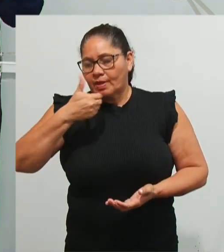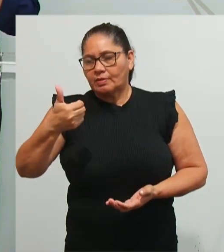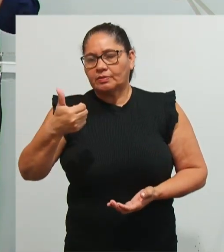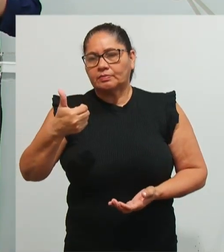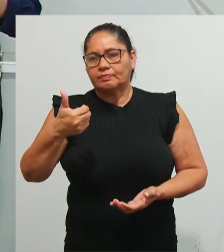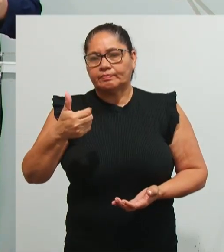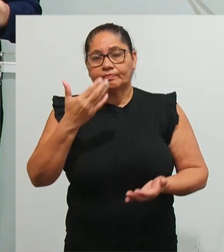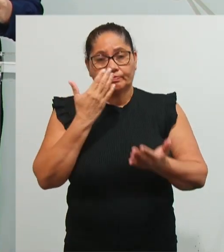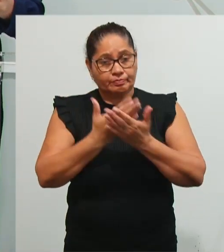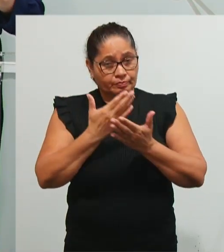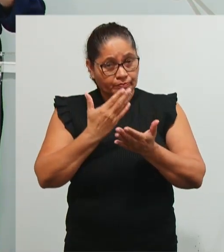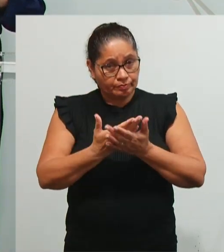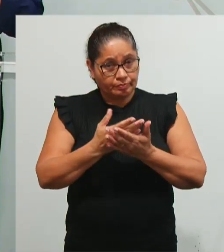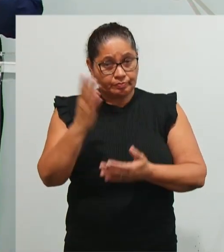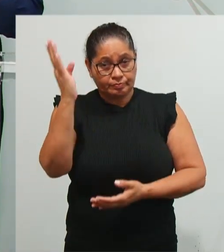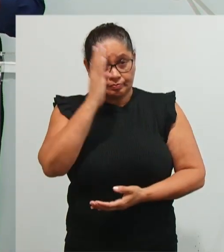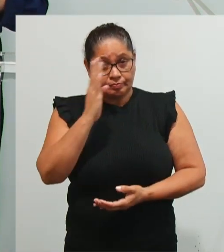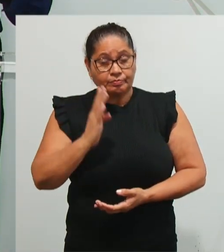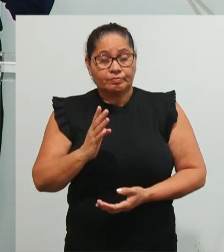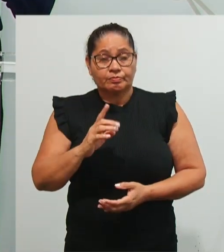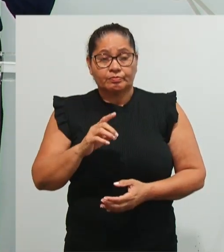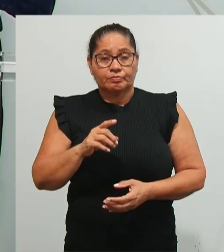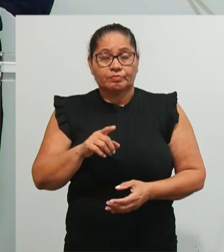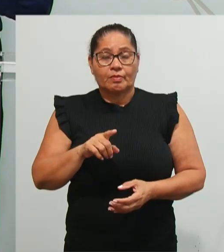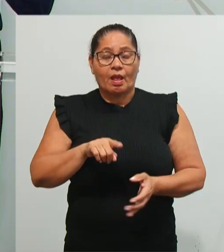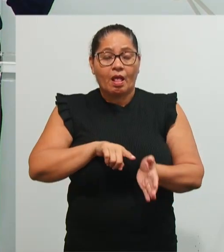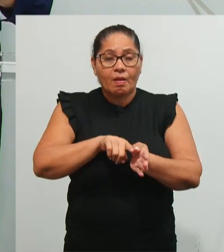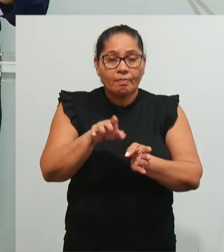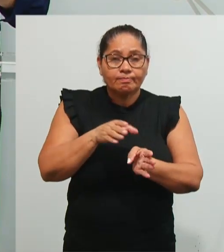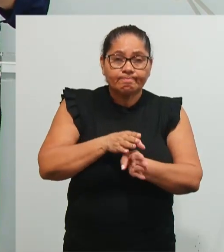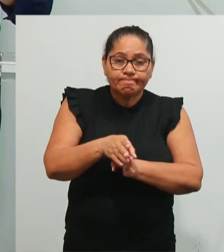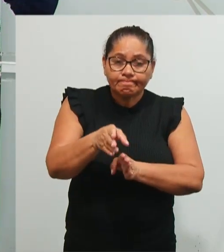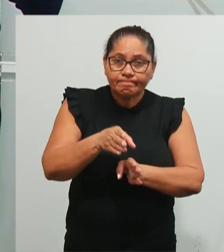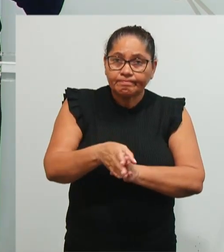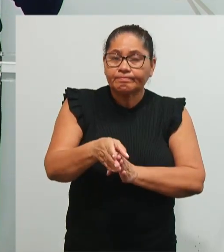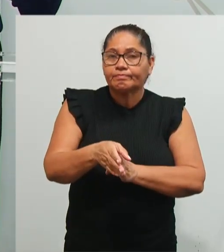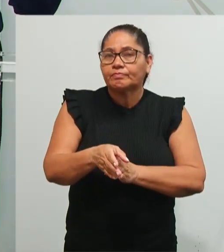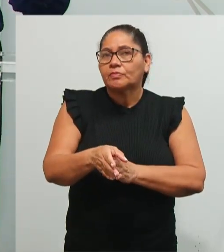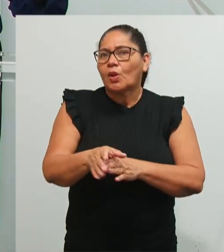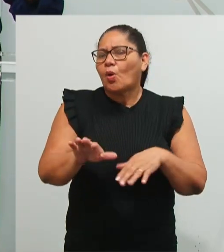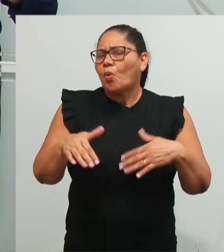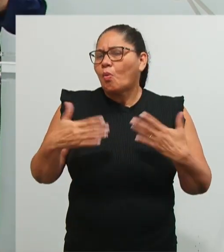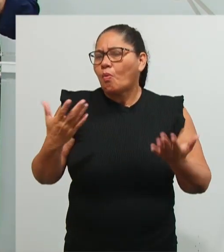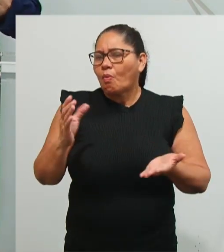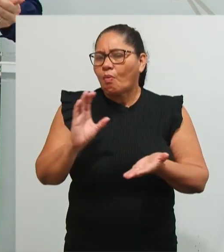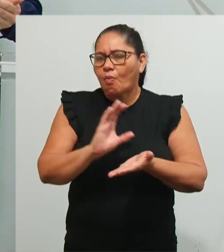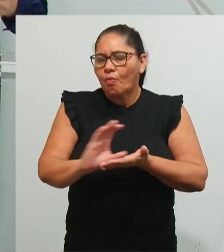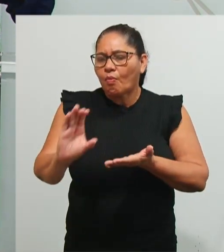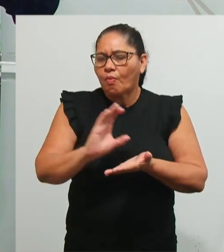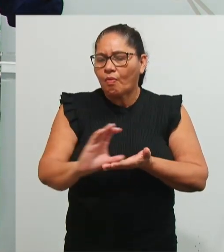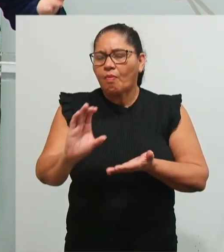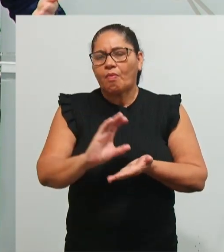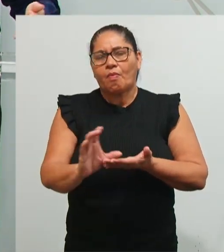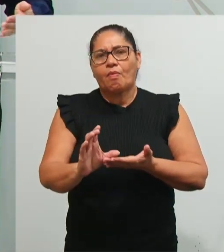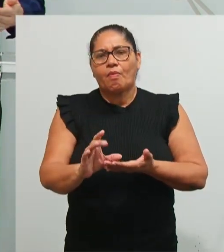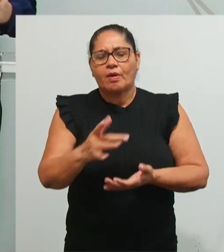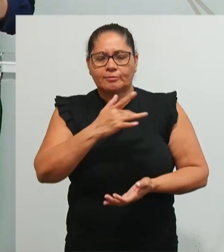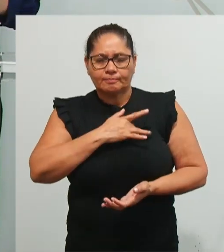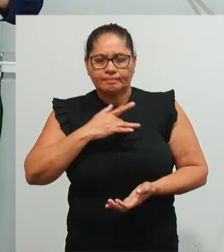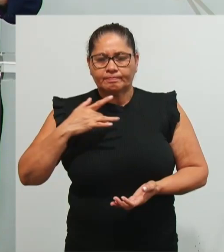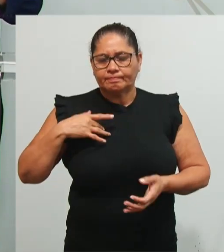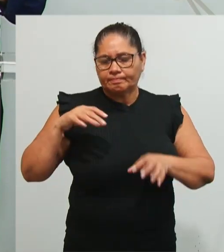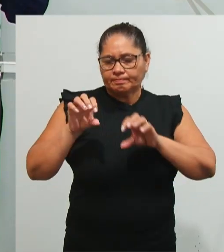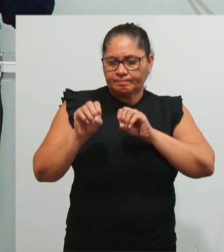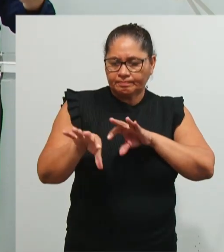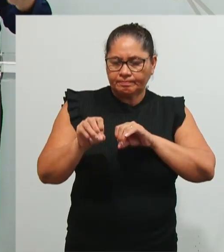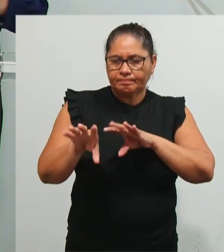alguns estudos no Brasil apontando quais são os gastos que levaram a melhores resultados em algumas áreas, como saúde,